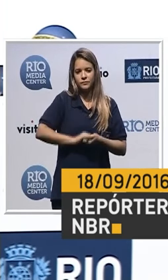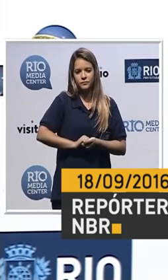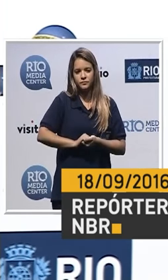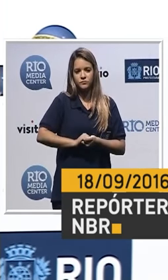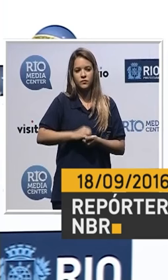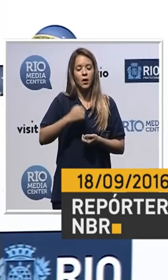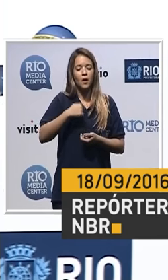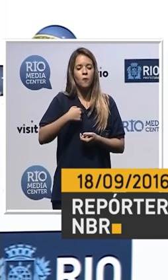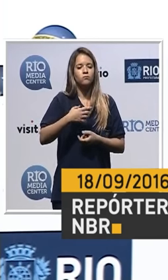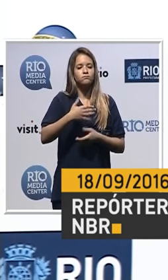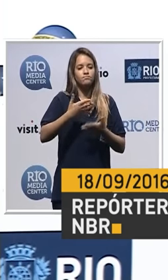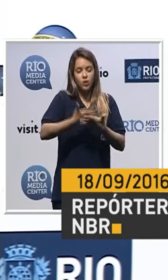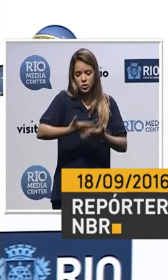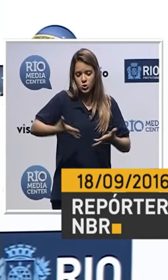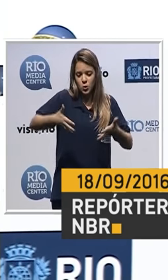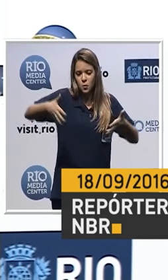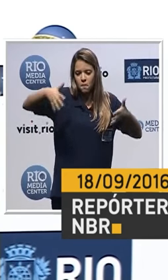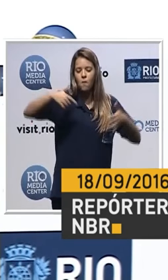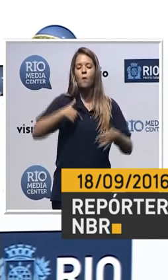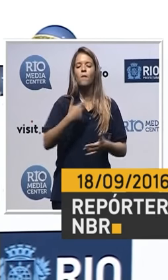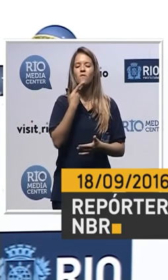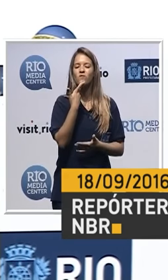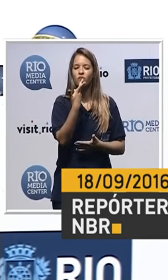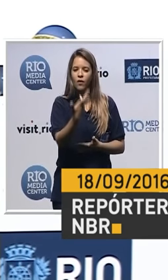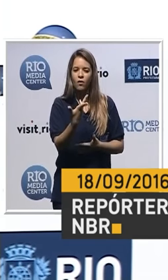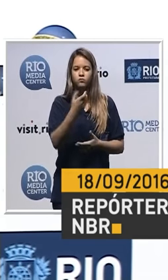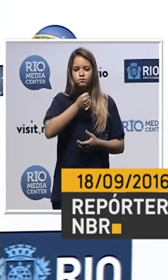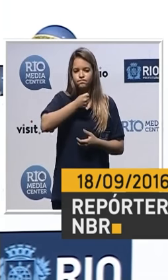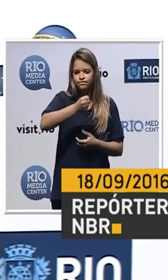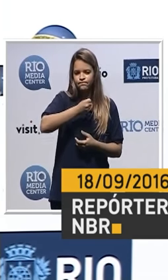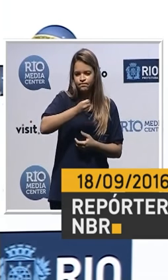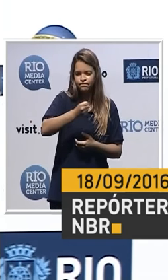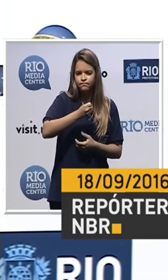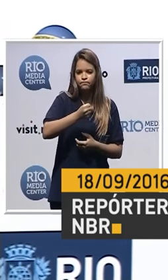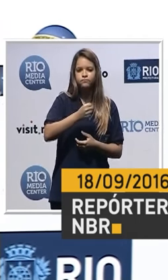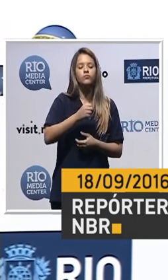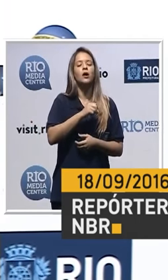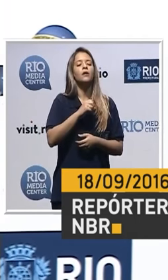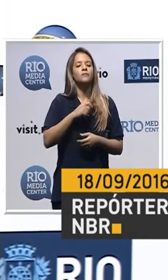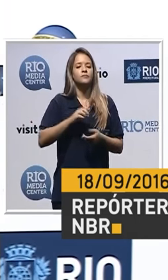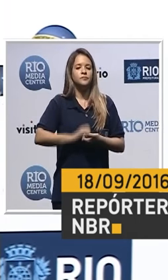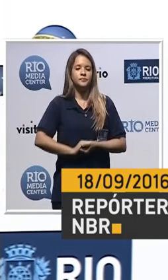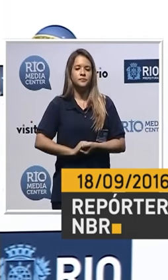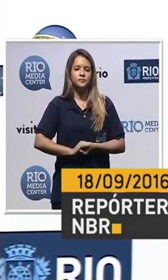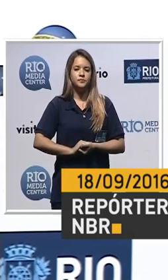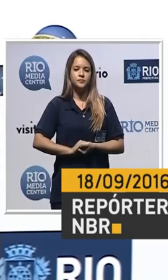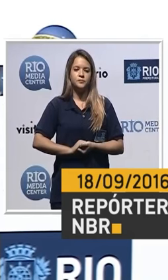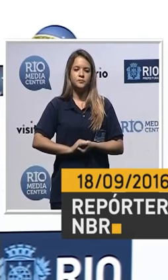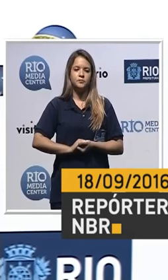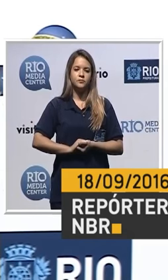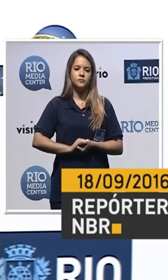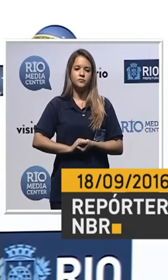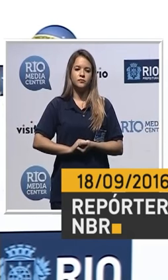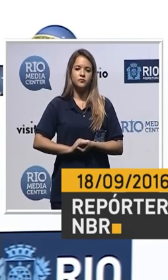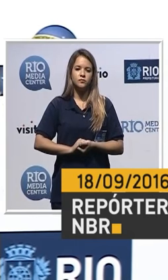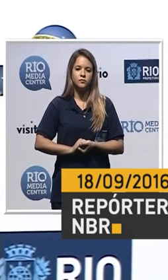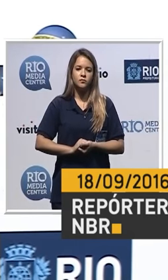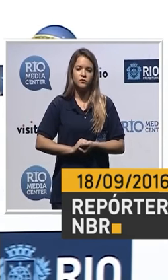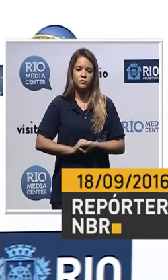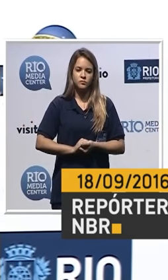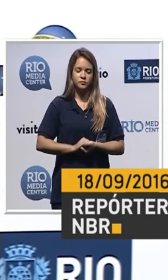desta coletiva, como vocês podem ver, ao contrário de